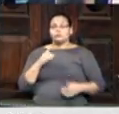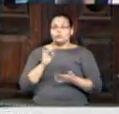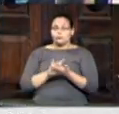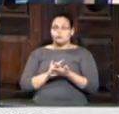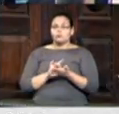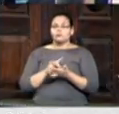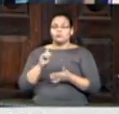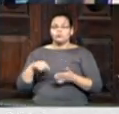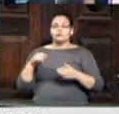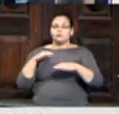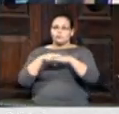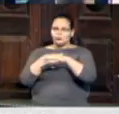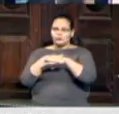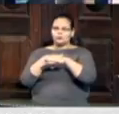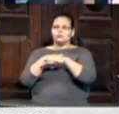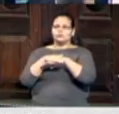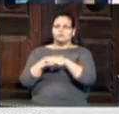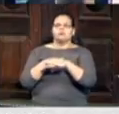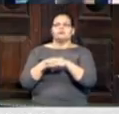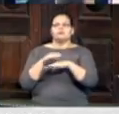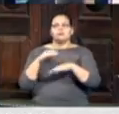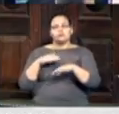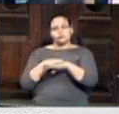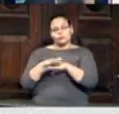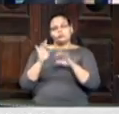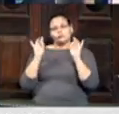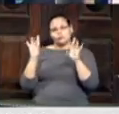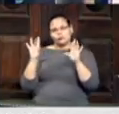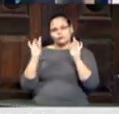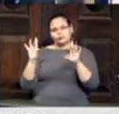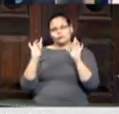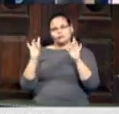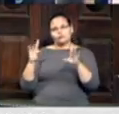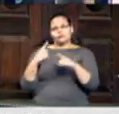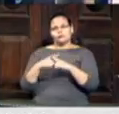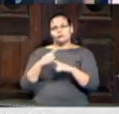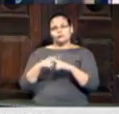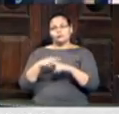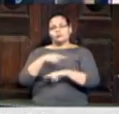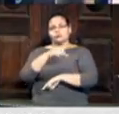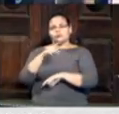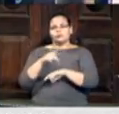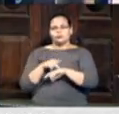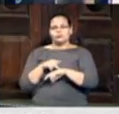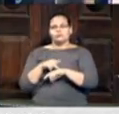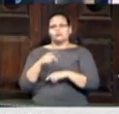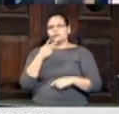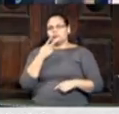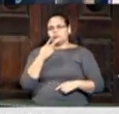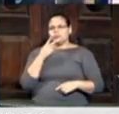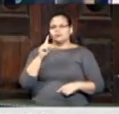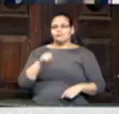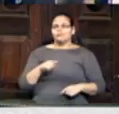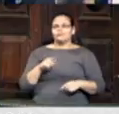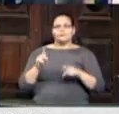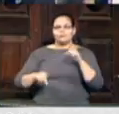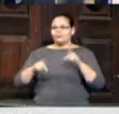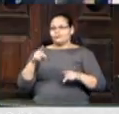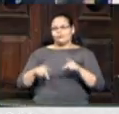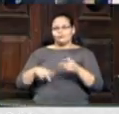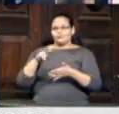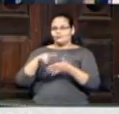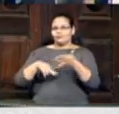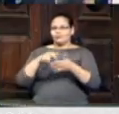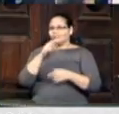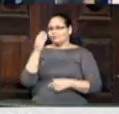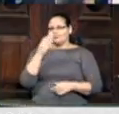Realmente é uma noite única, uma noite especial, porque no país em que se diz que o povo não lê,